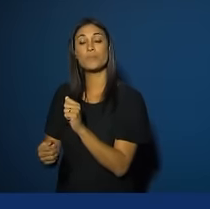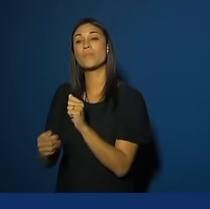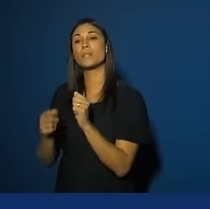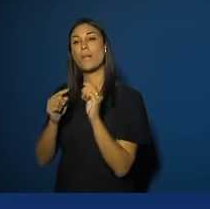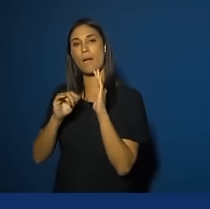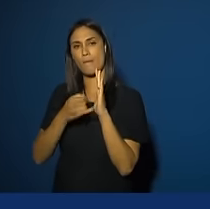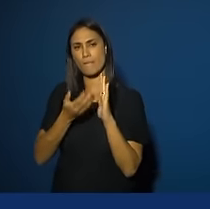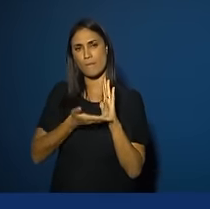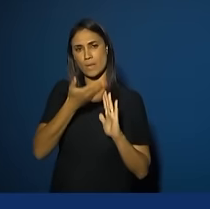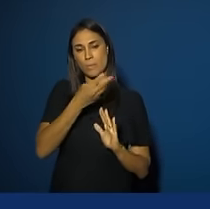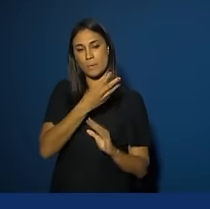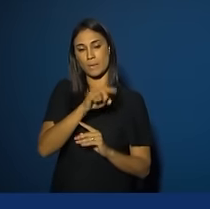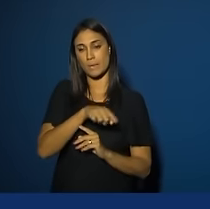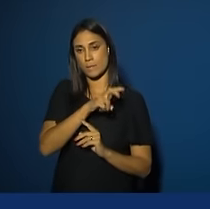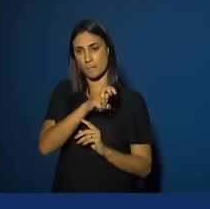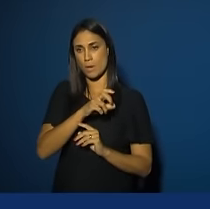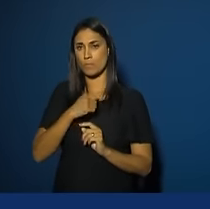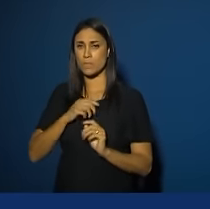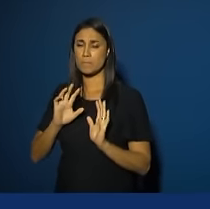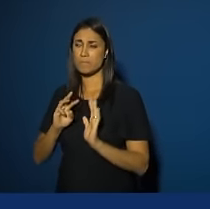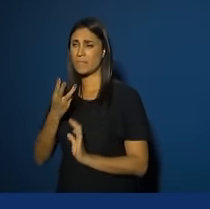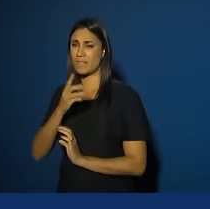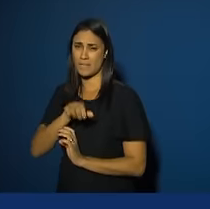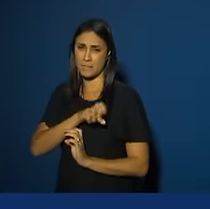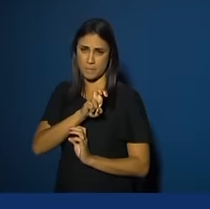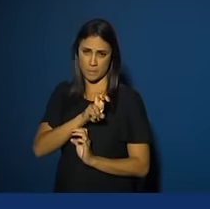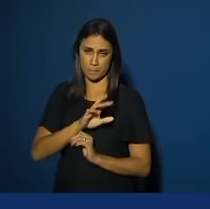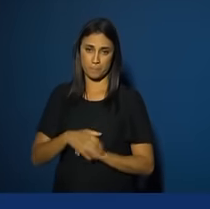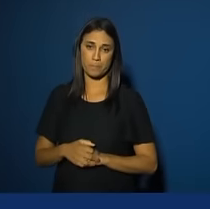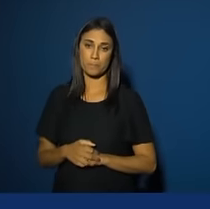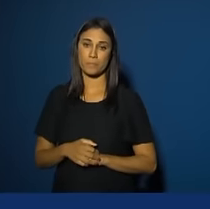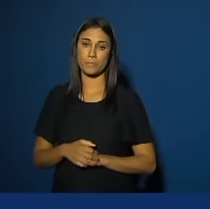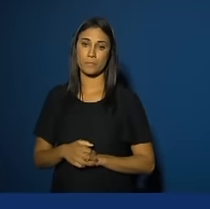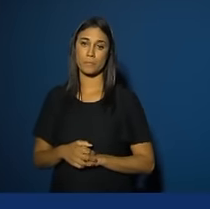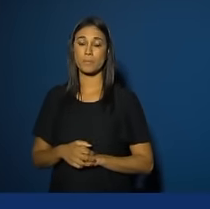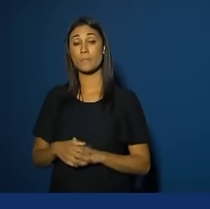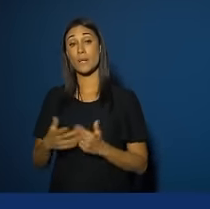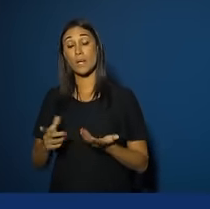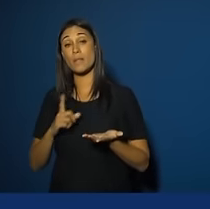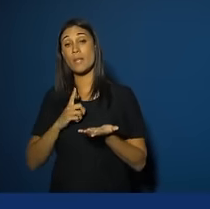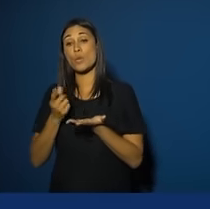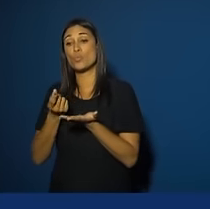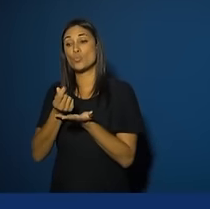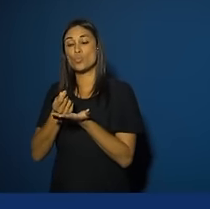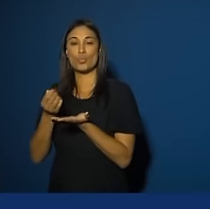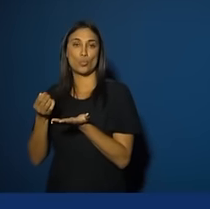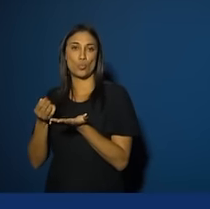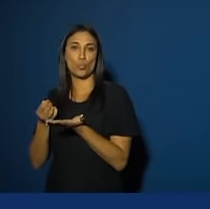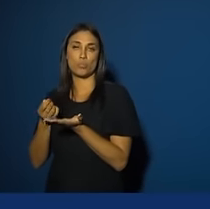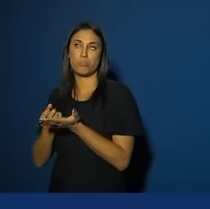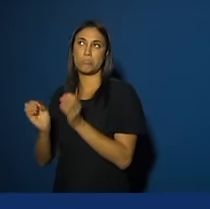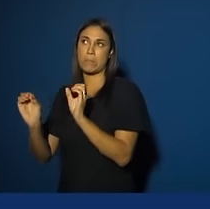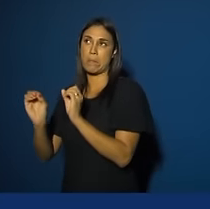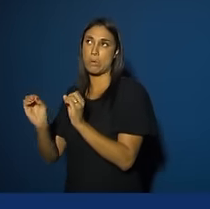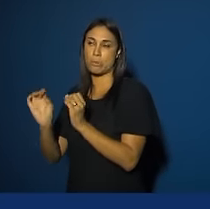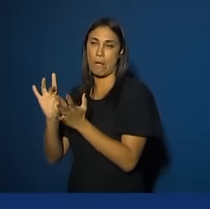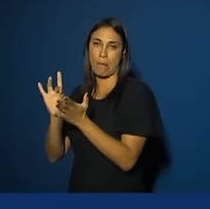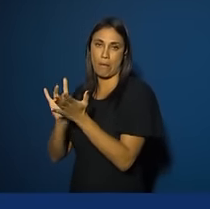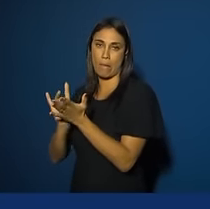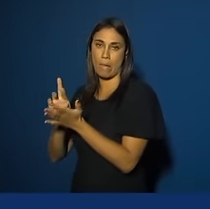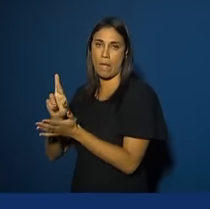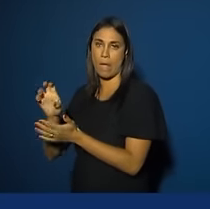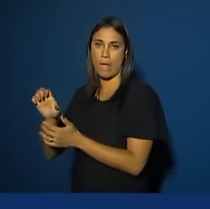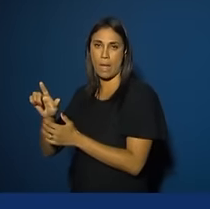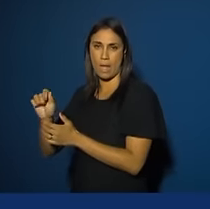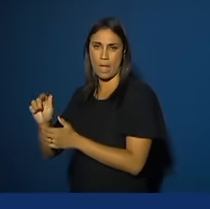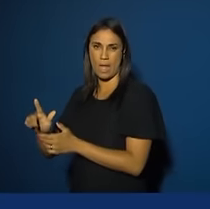para 3,5%. Vou ser conservador aqui, 3,5%. E com uma taxa de juro neutra, real,